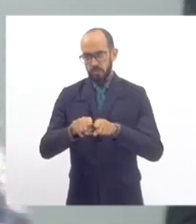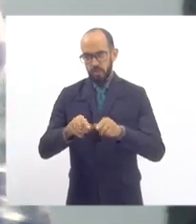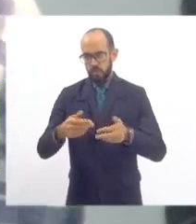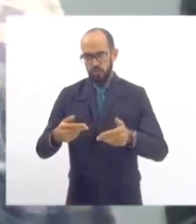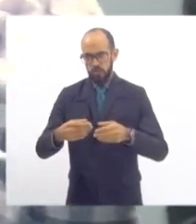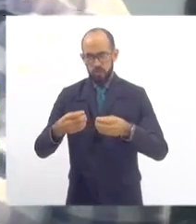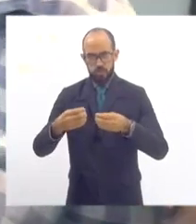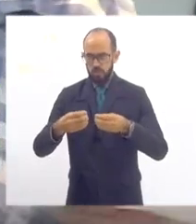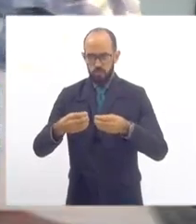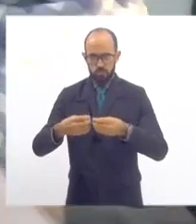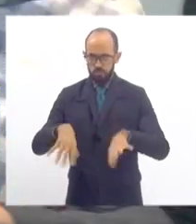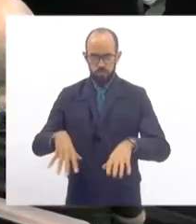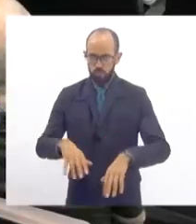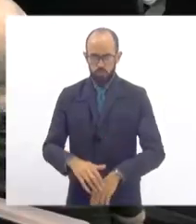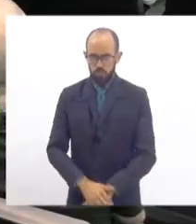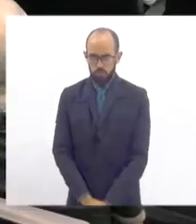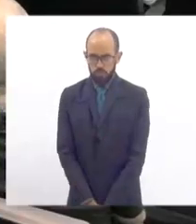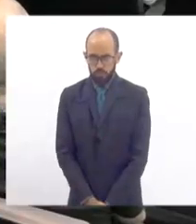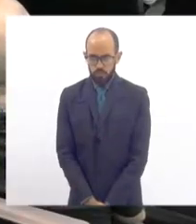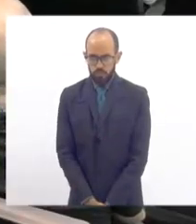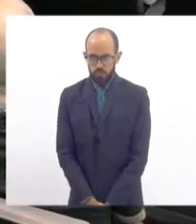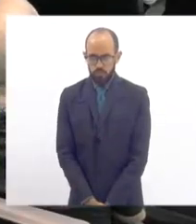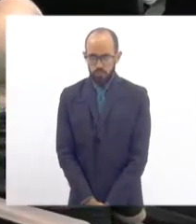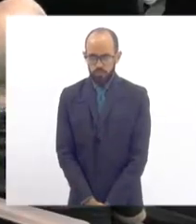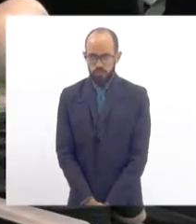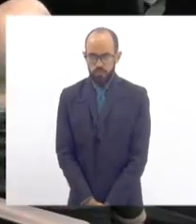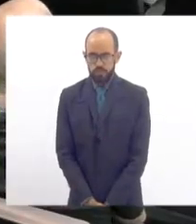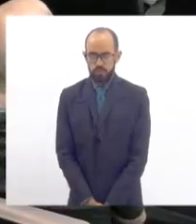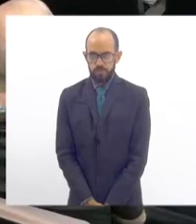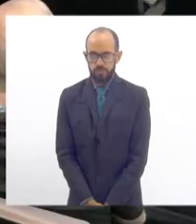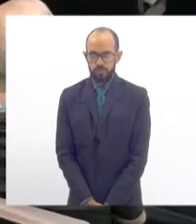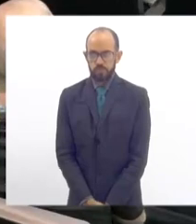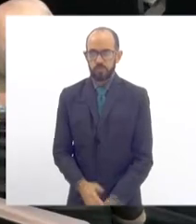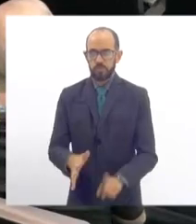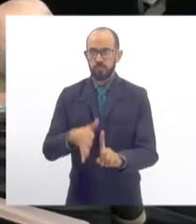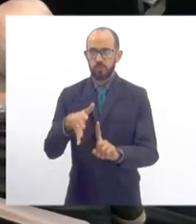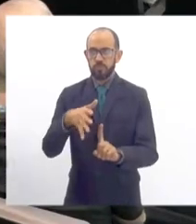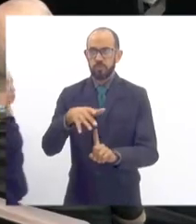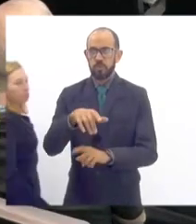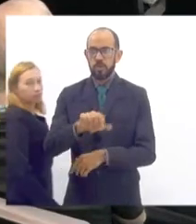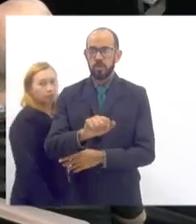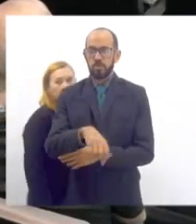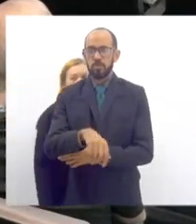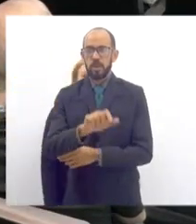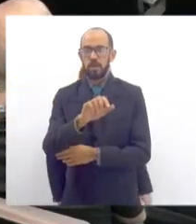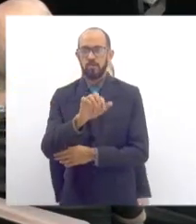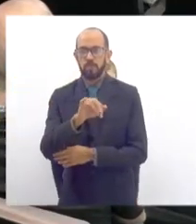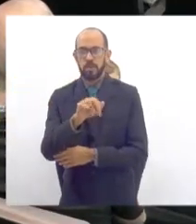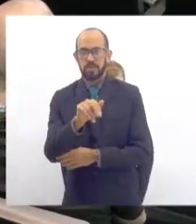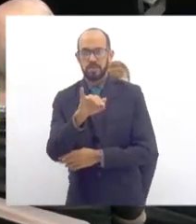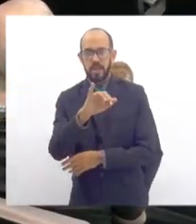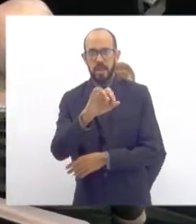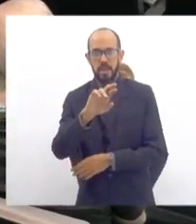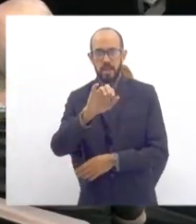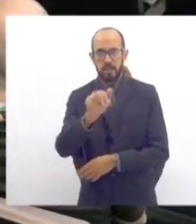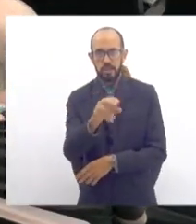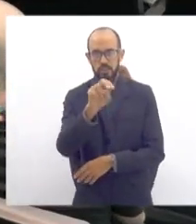sentido. Obrigado, deputado Eliomar. Passar a palavra para o Eduardo Mendes, do Sim Faserge, por favor.